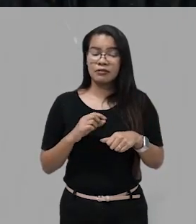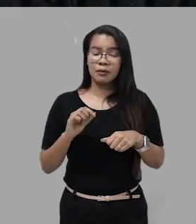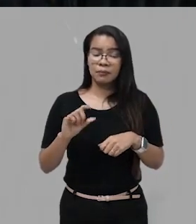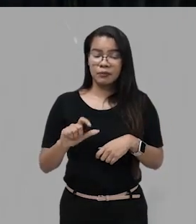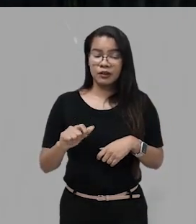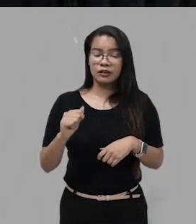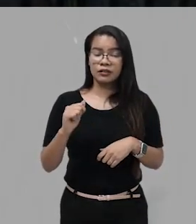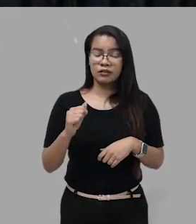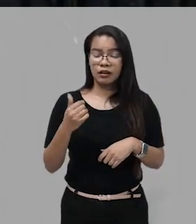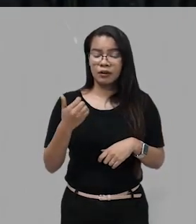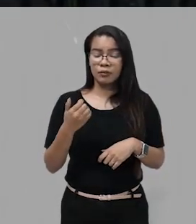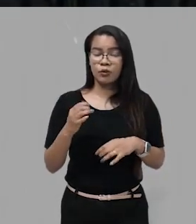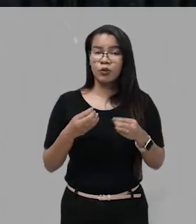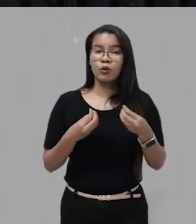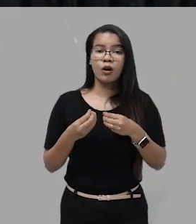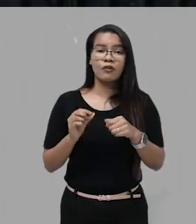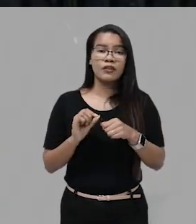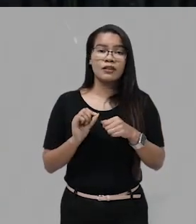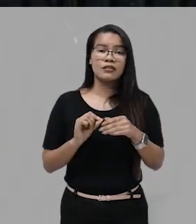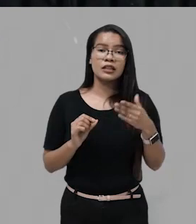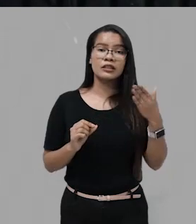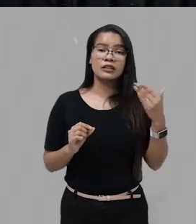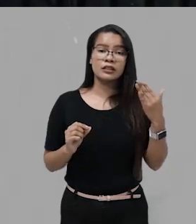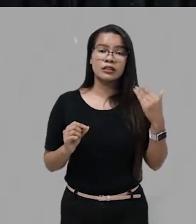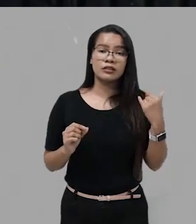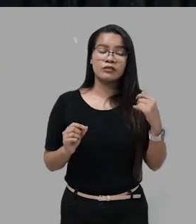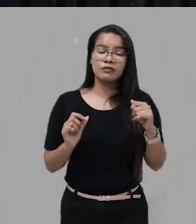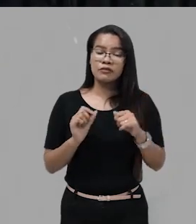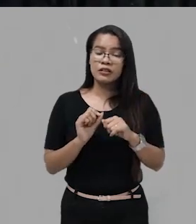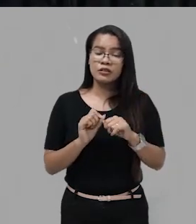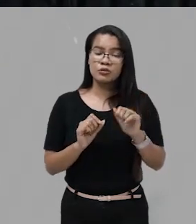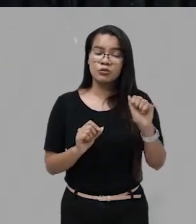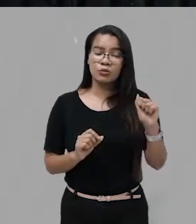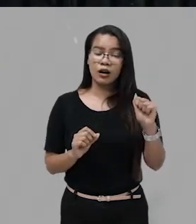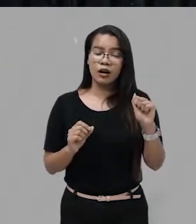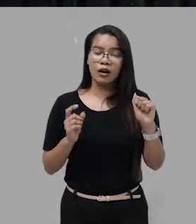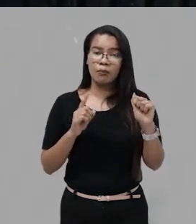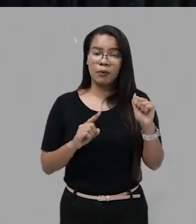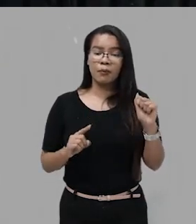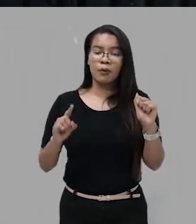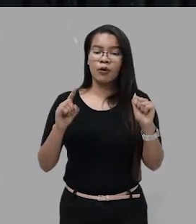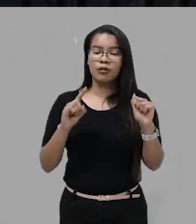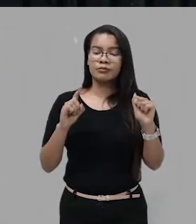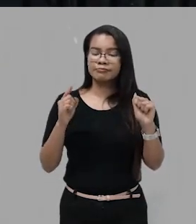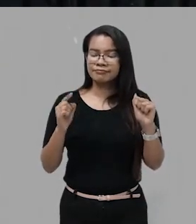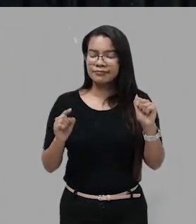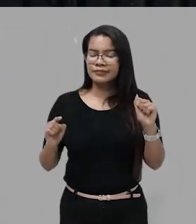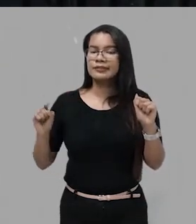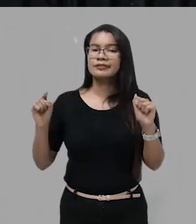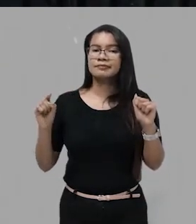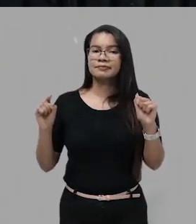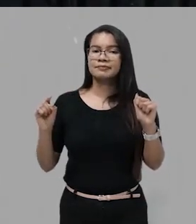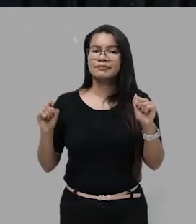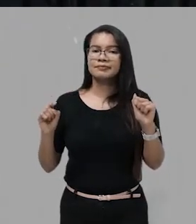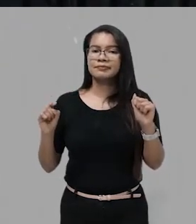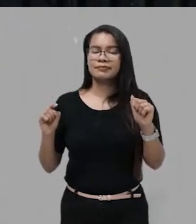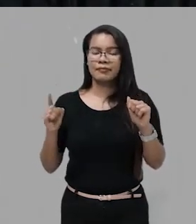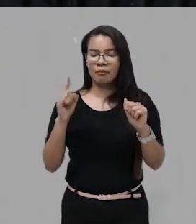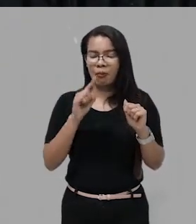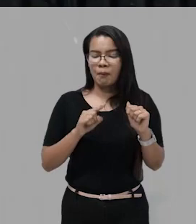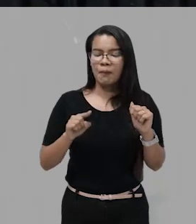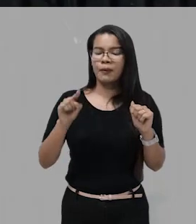lápis. Como é que você fazia o Azinho antigamente? A tia dizia, faz o A, faz uma bola, puxa a perninha. Faz uma bola,